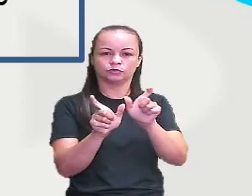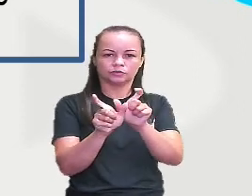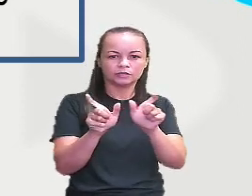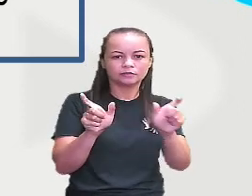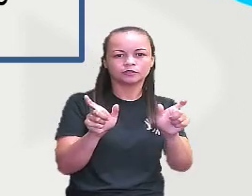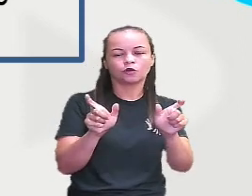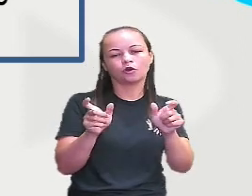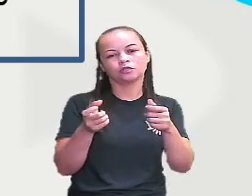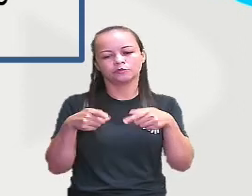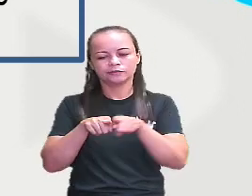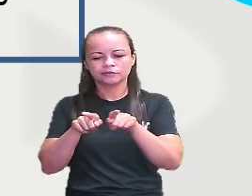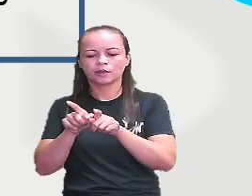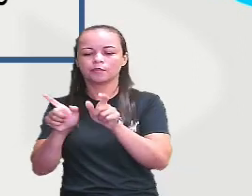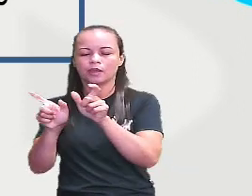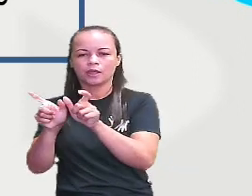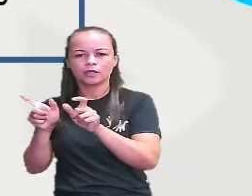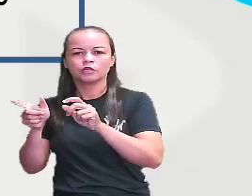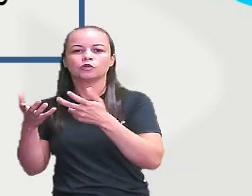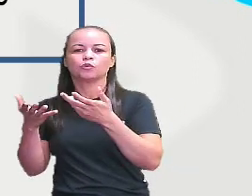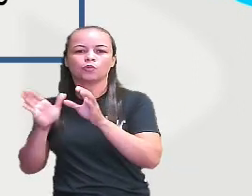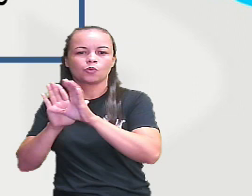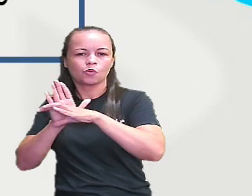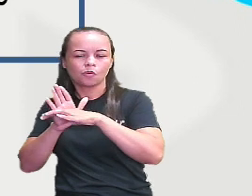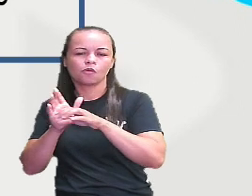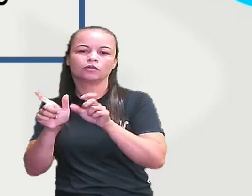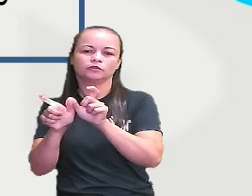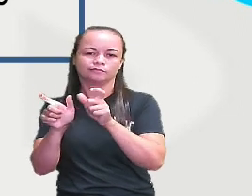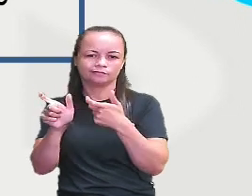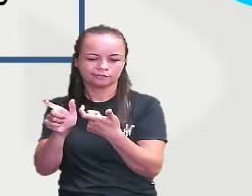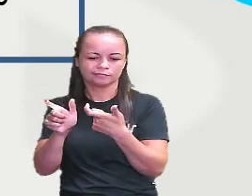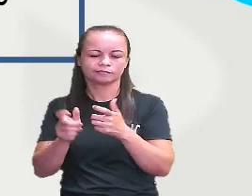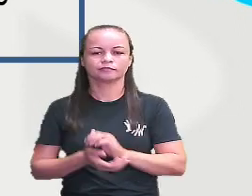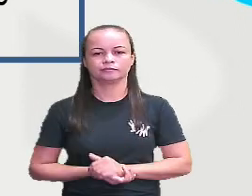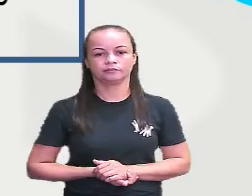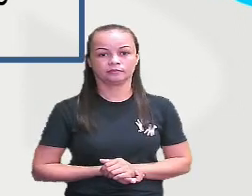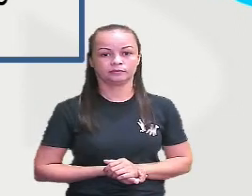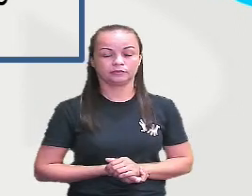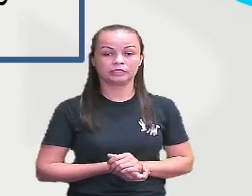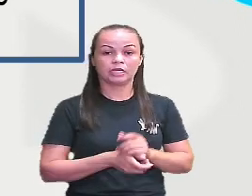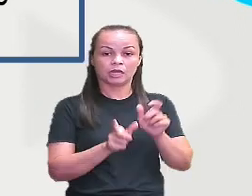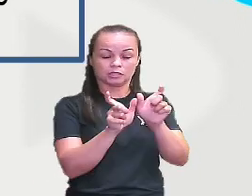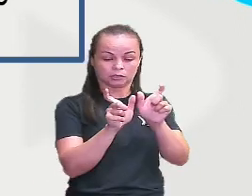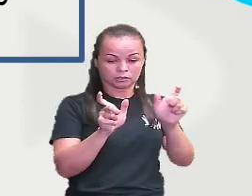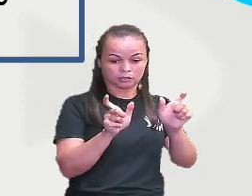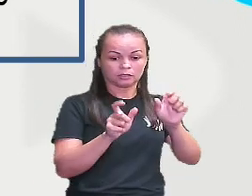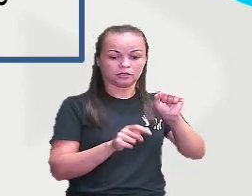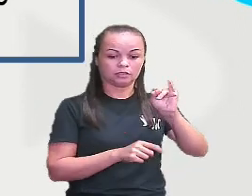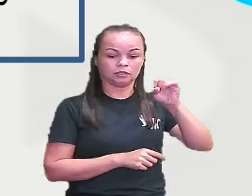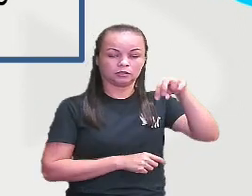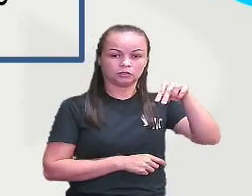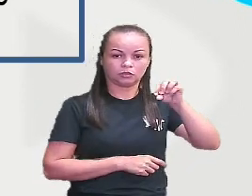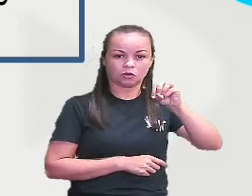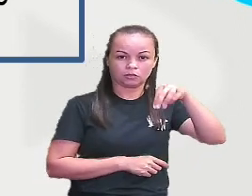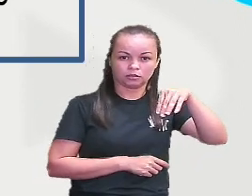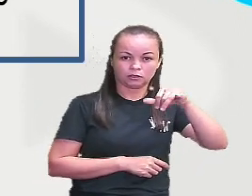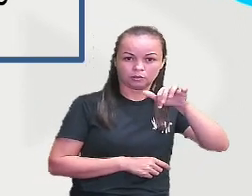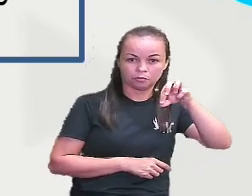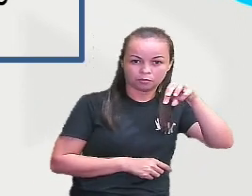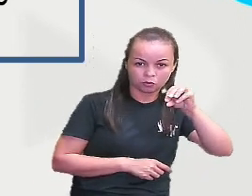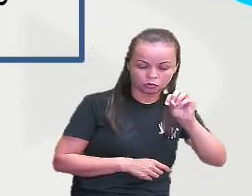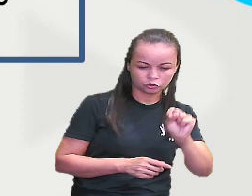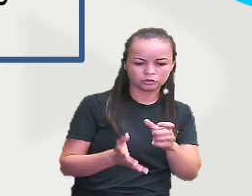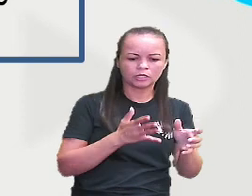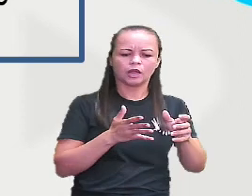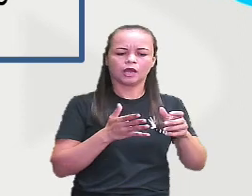de antônimo. Sinônimos são palavras que possuem o mesmo significado, um sentido aproximado.